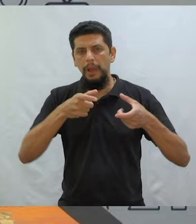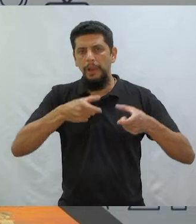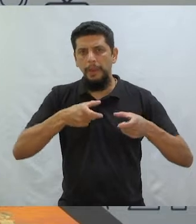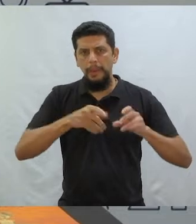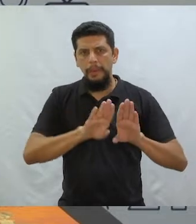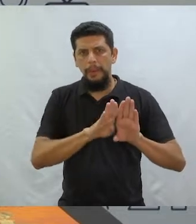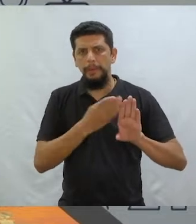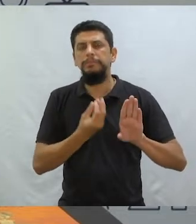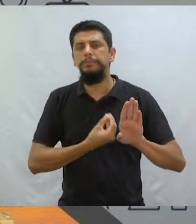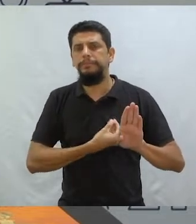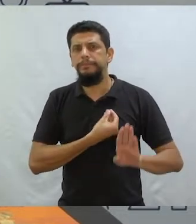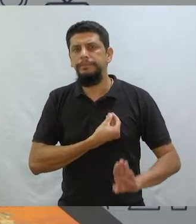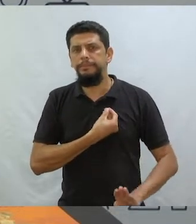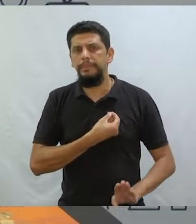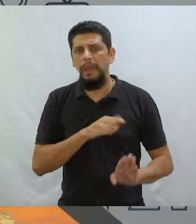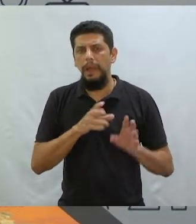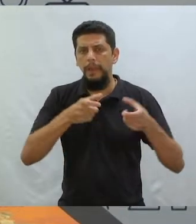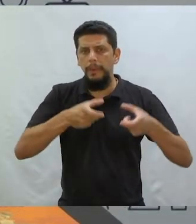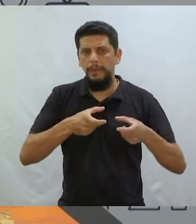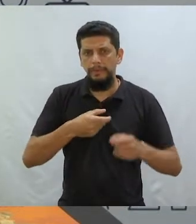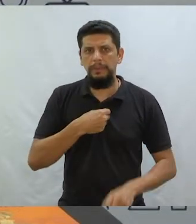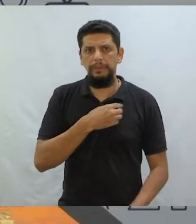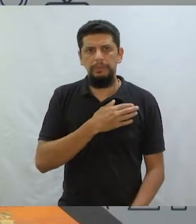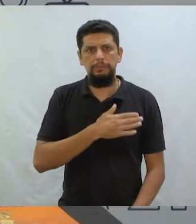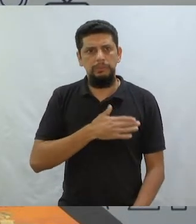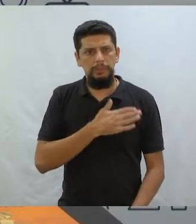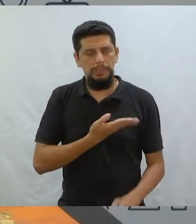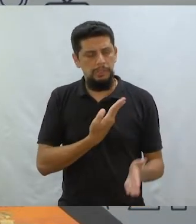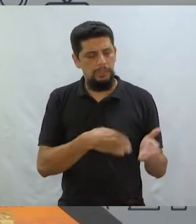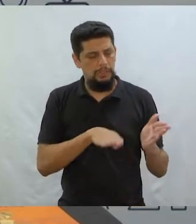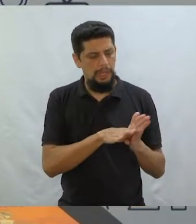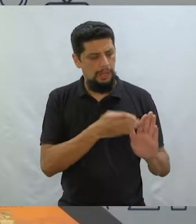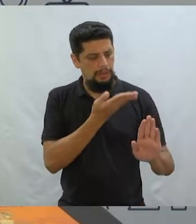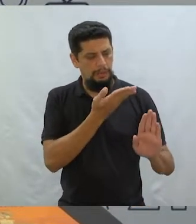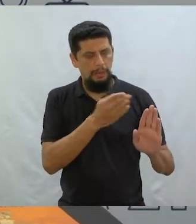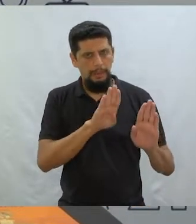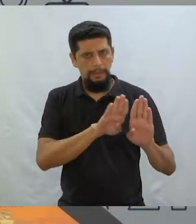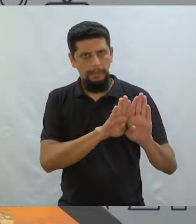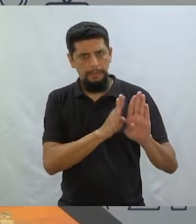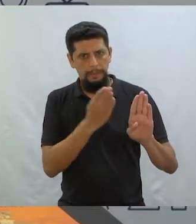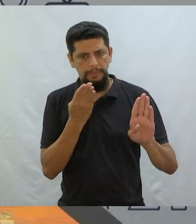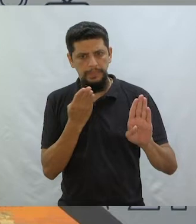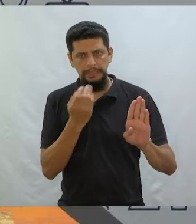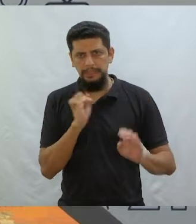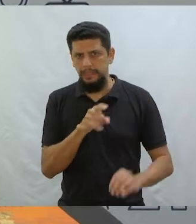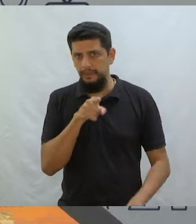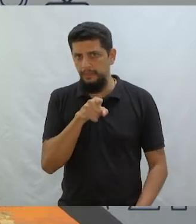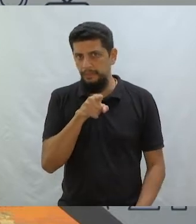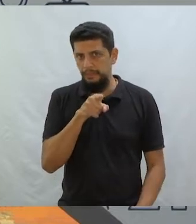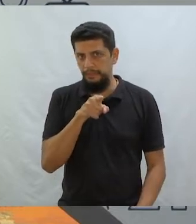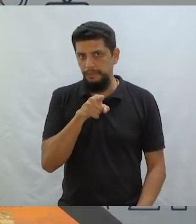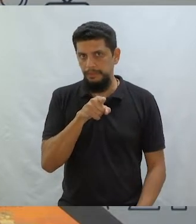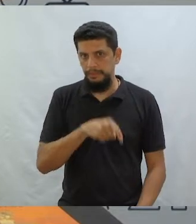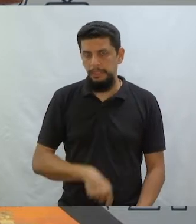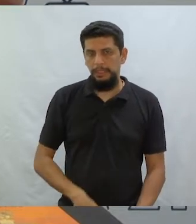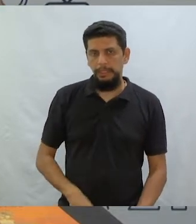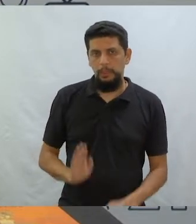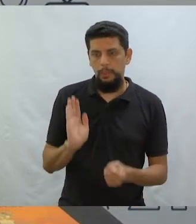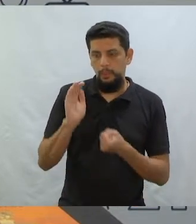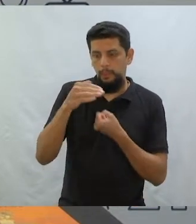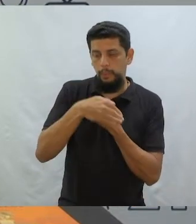onde essa porta daria Onde você gostaria de chegar com essa porta aberta e se fosse para você